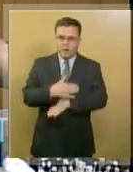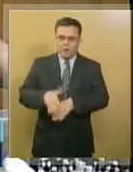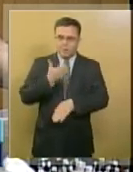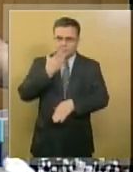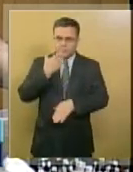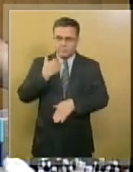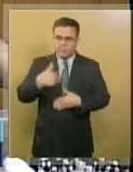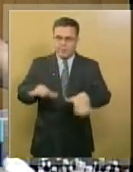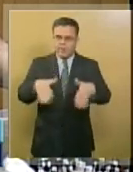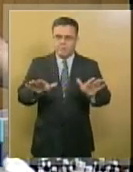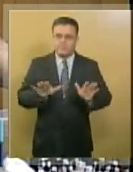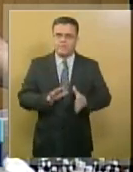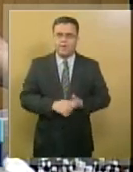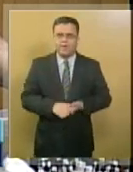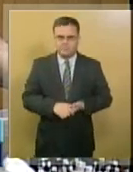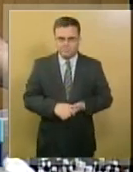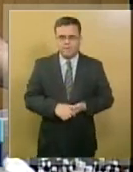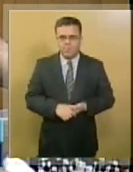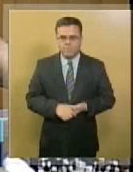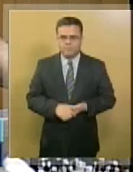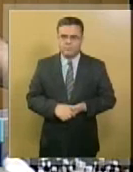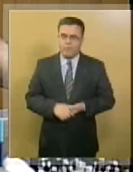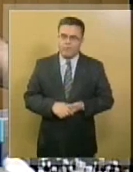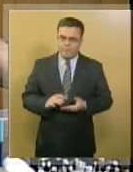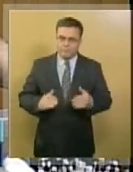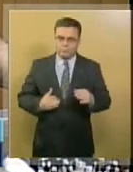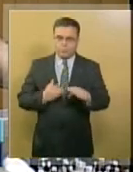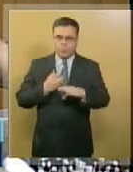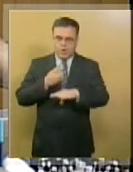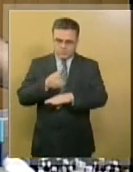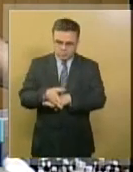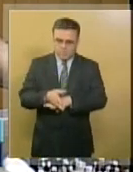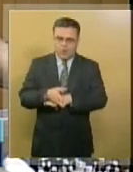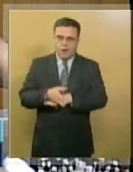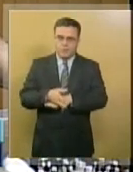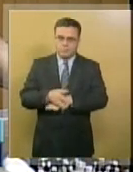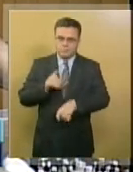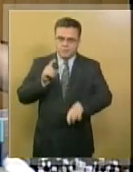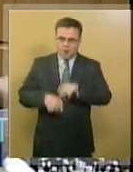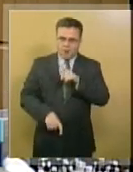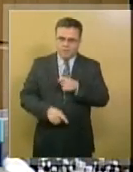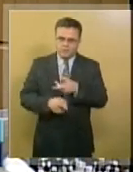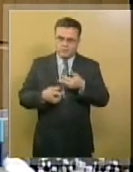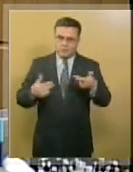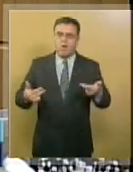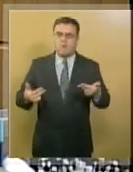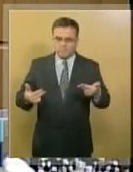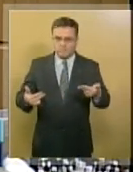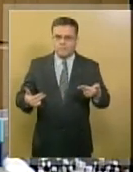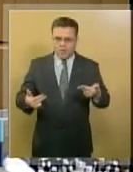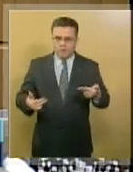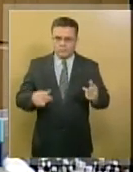se encontrar. Mas alguém vai lá e o usa sexualmente, descobrimos